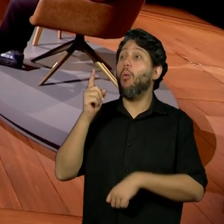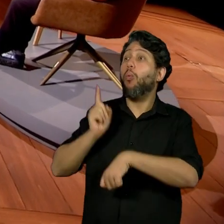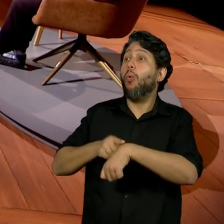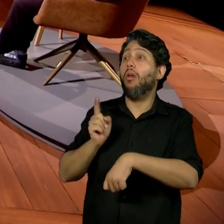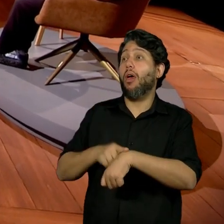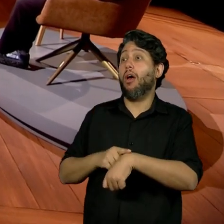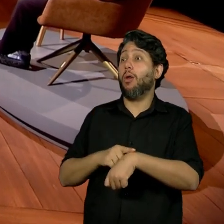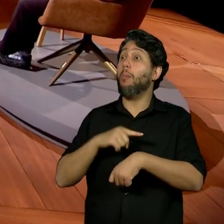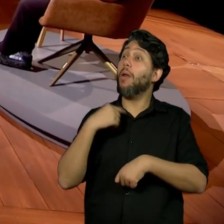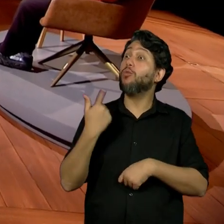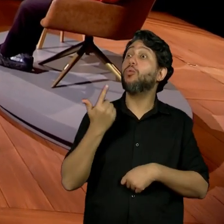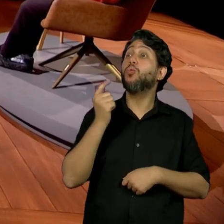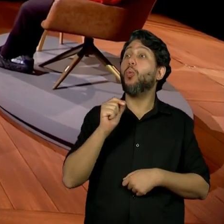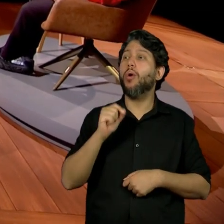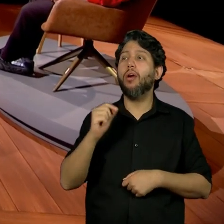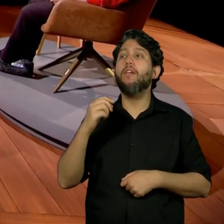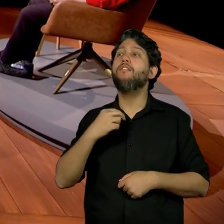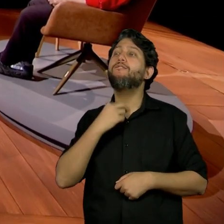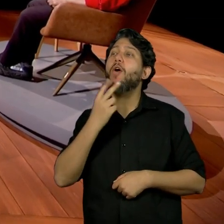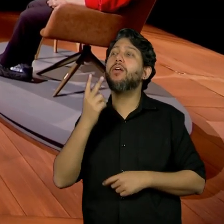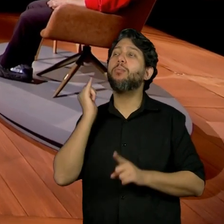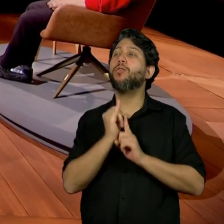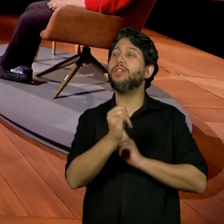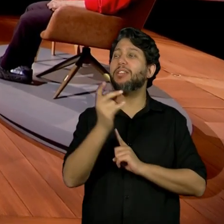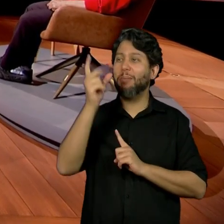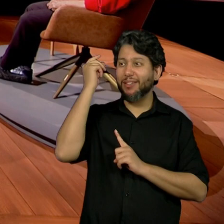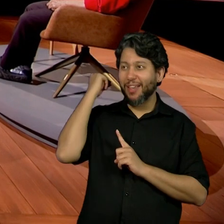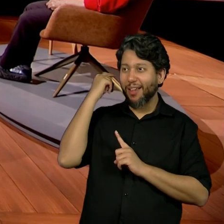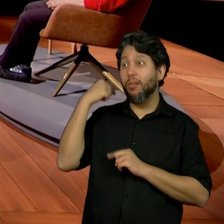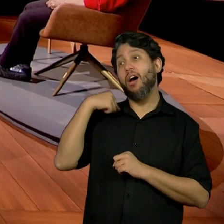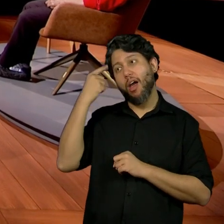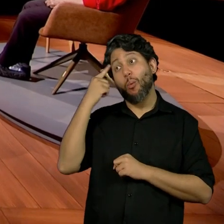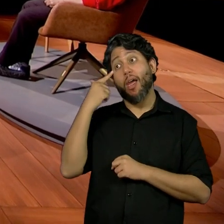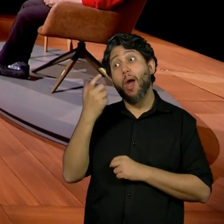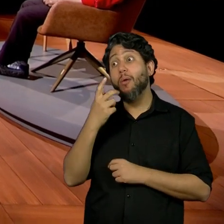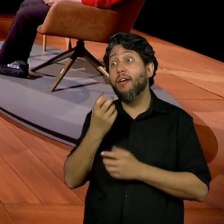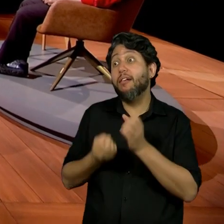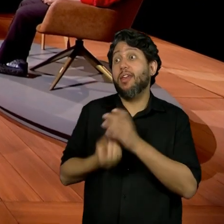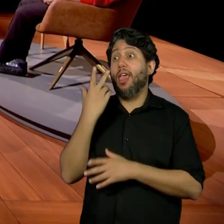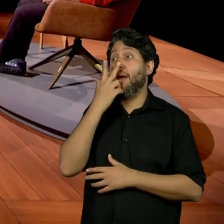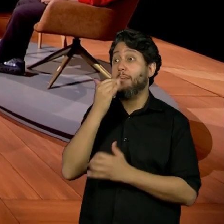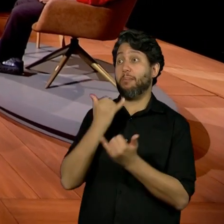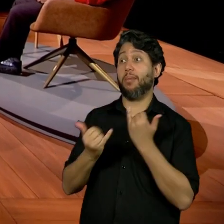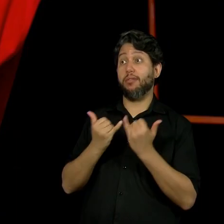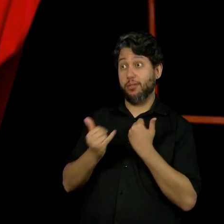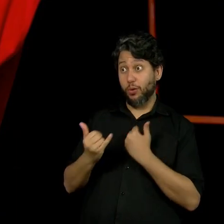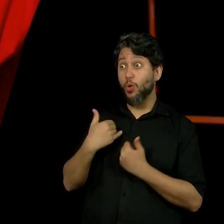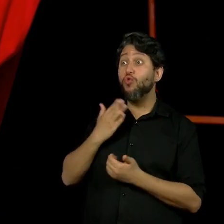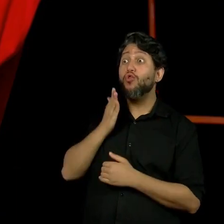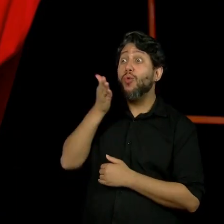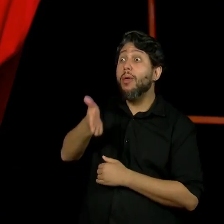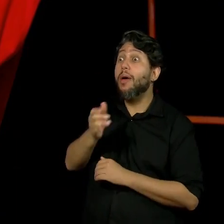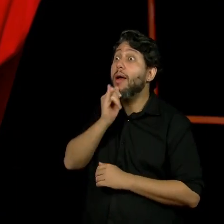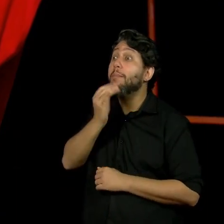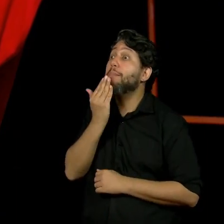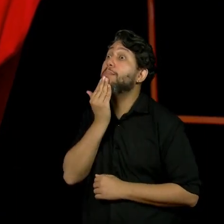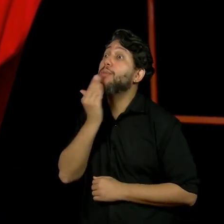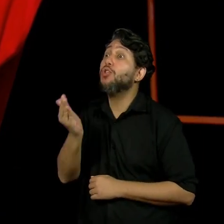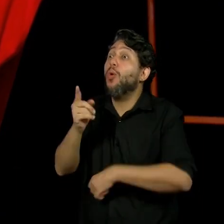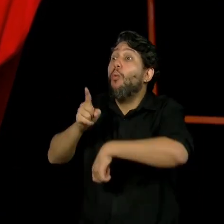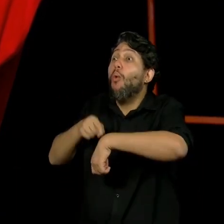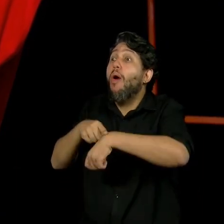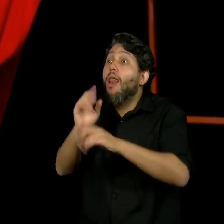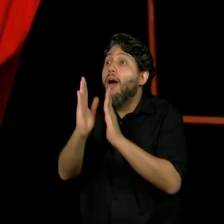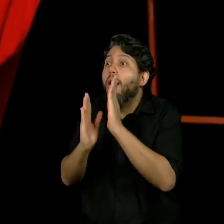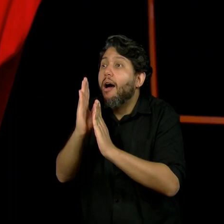fazer um programa similar ao Voz da Profecia. Eu tinha isso na mente, já vi, sempre ouvindo esse programa. Aí fui falar com o Domingos